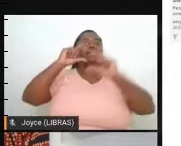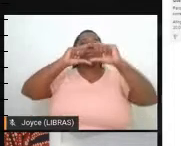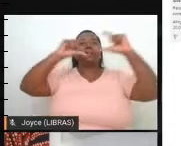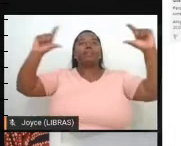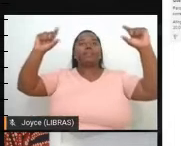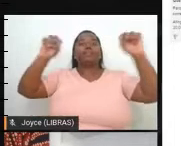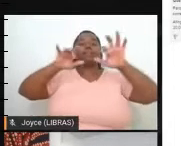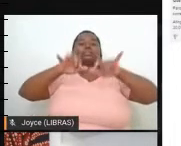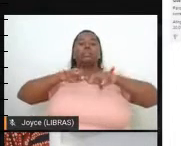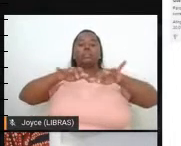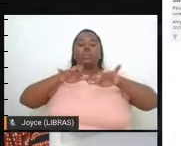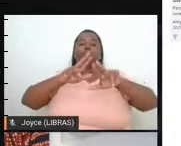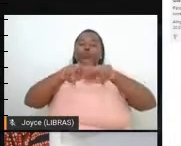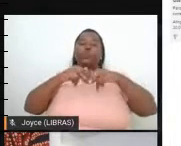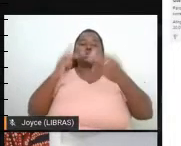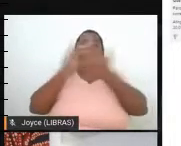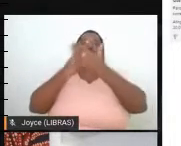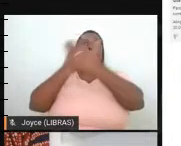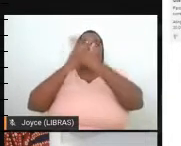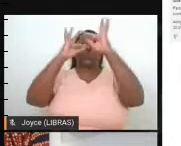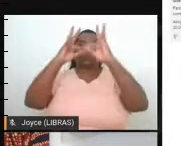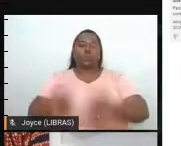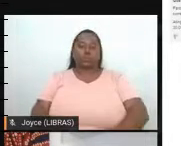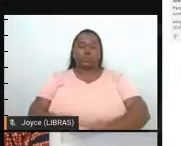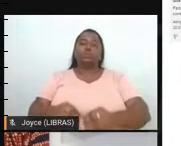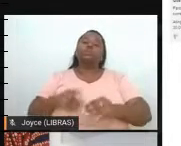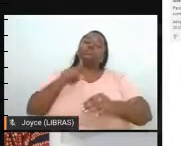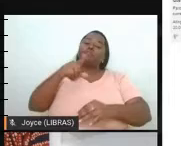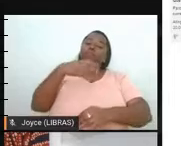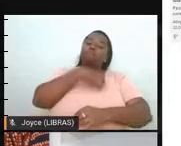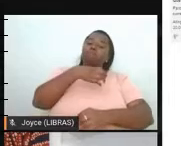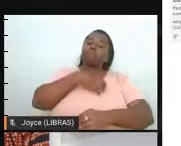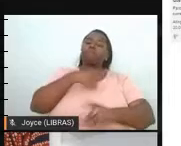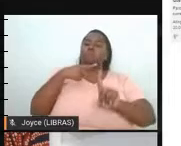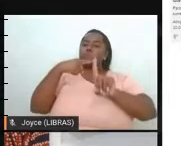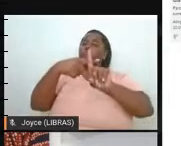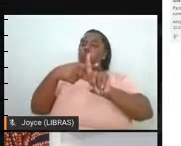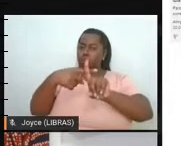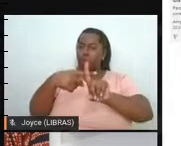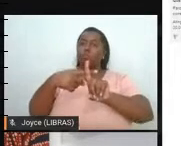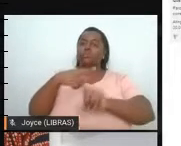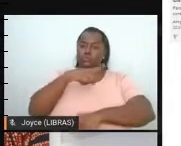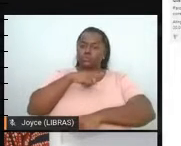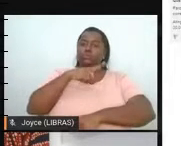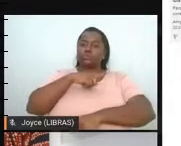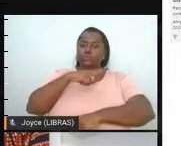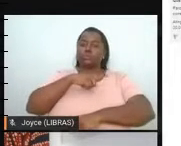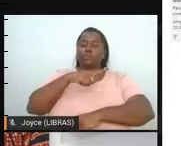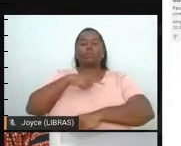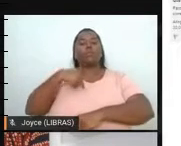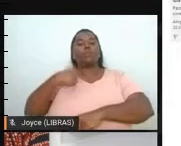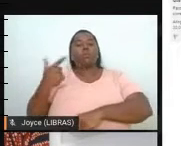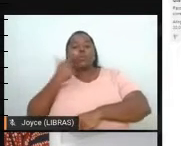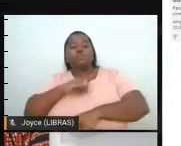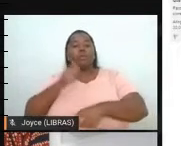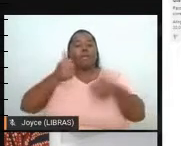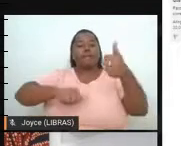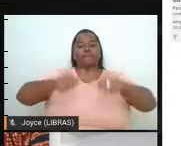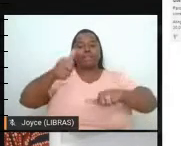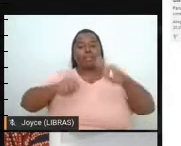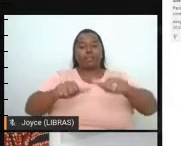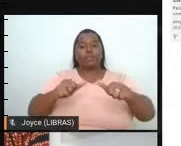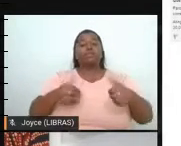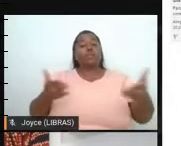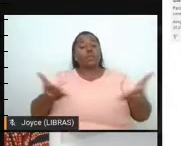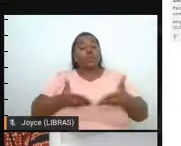por isso que ele errou tudo. Então, essa forma é muito positiva de eu avaliar. E hoje a gente tem migrado